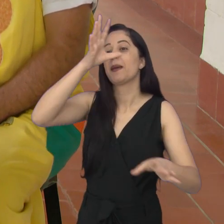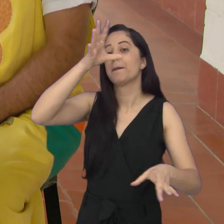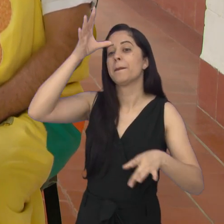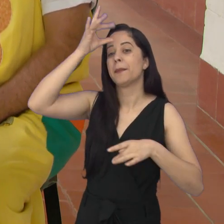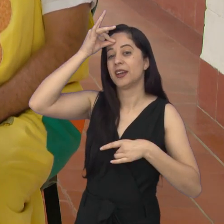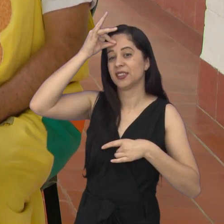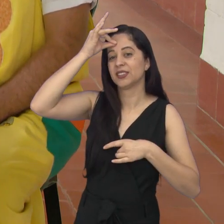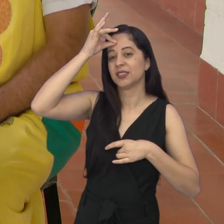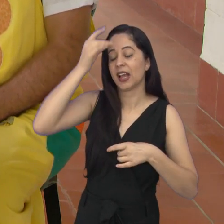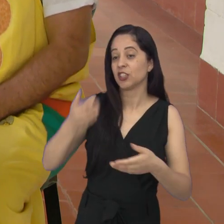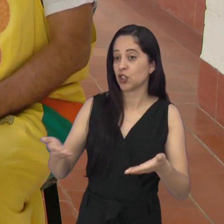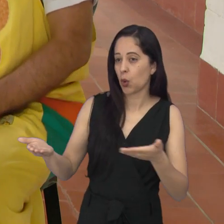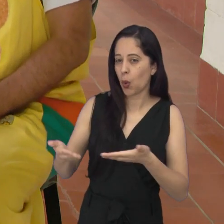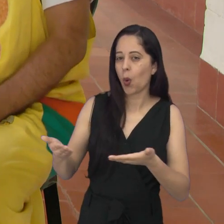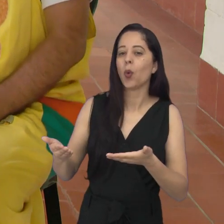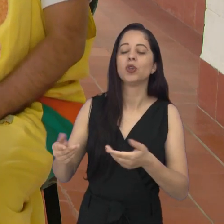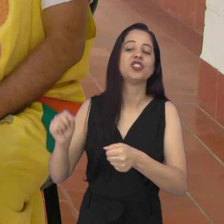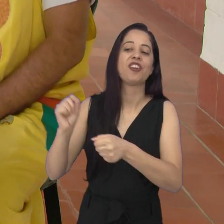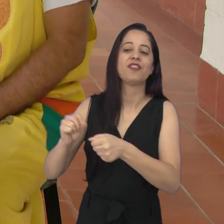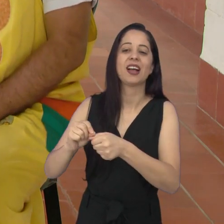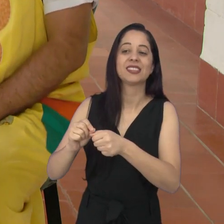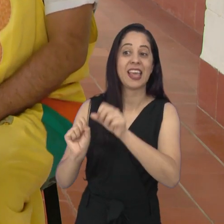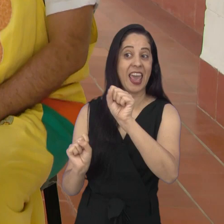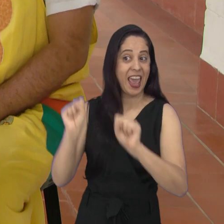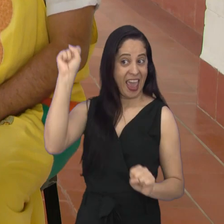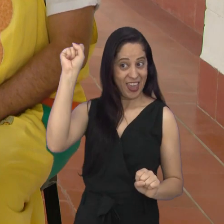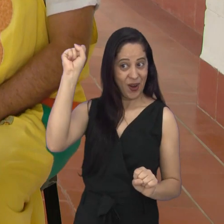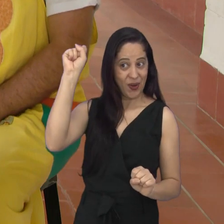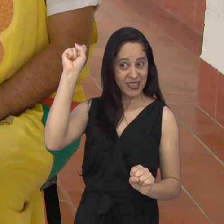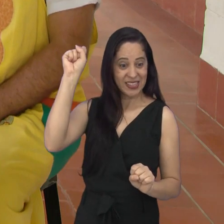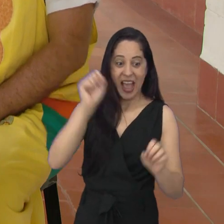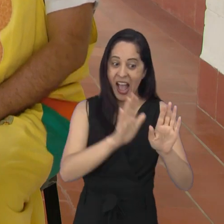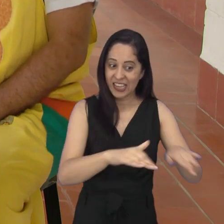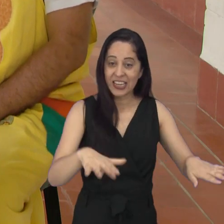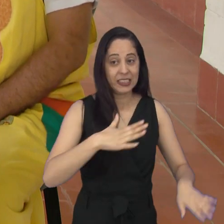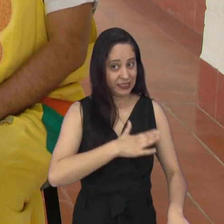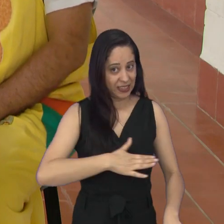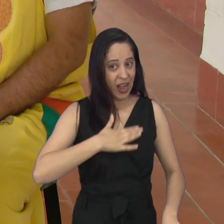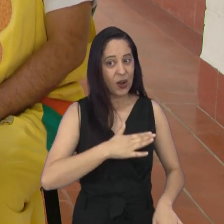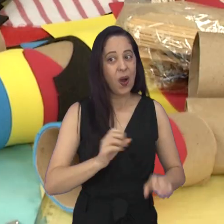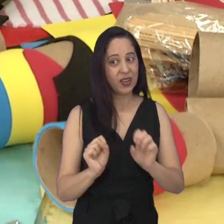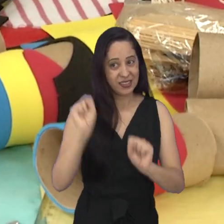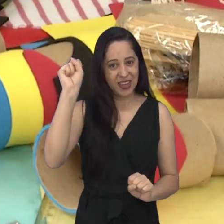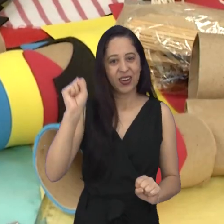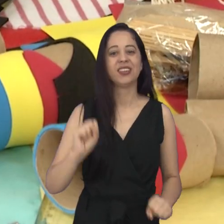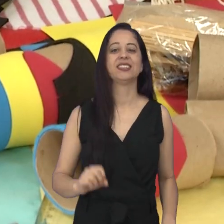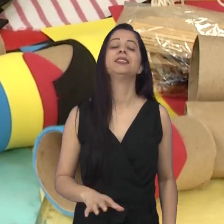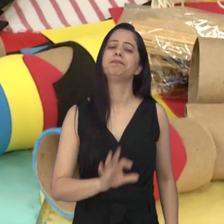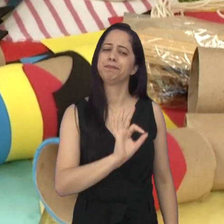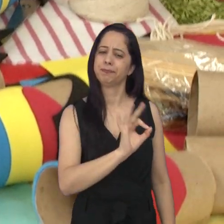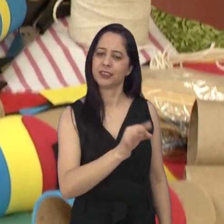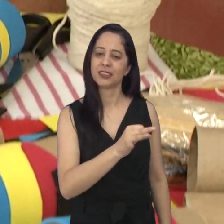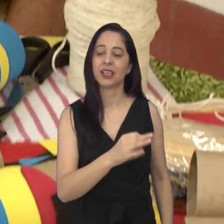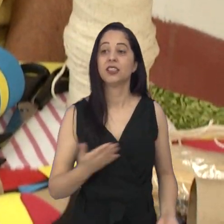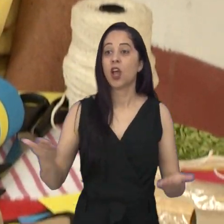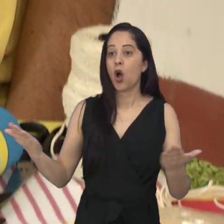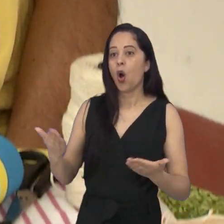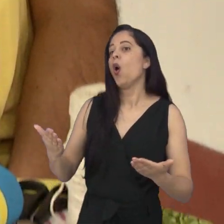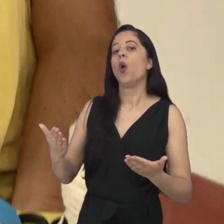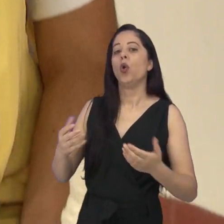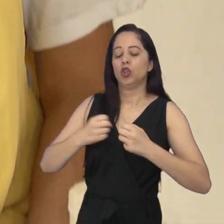material reciclável. Então, hoje nós vamos fazer heróis, porque a criança gosta de heróis. Então, vamos fazer o